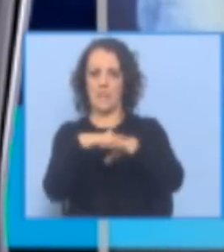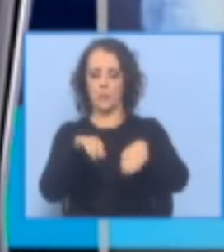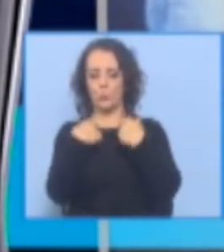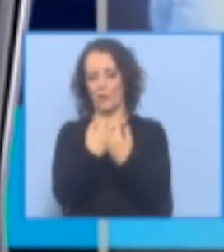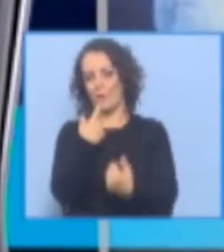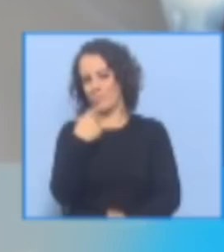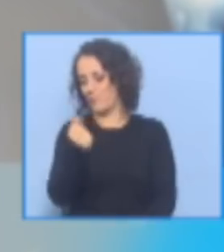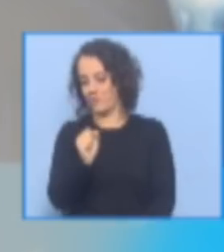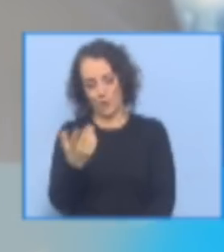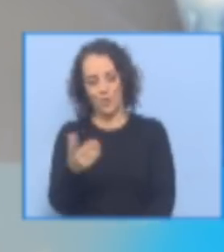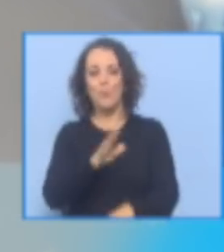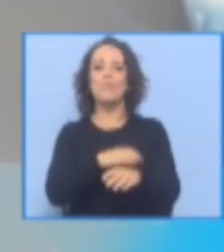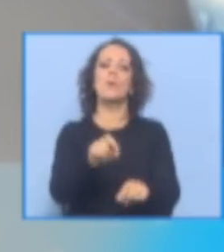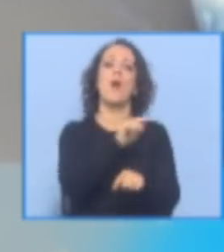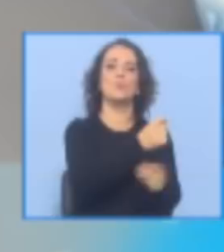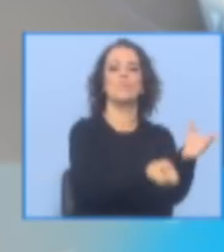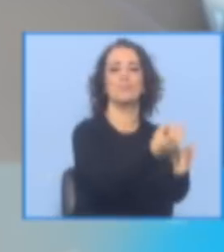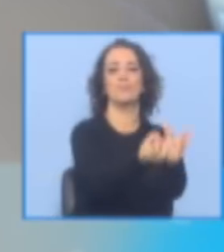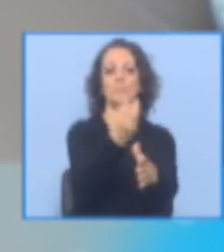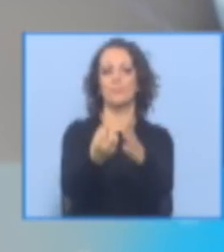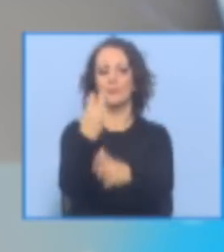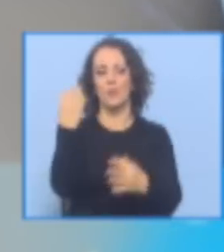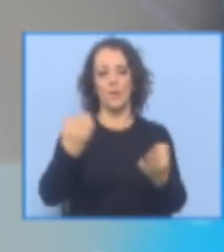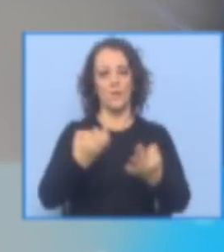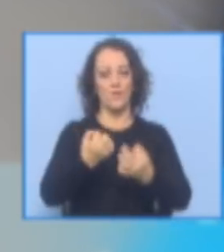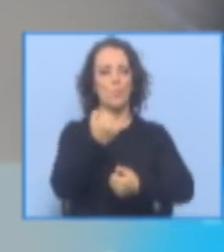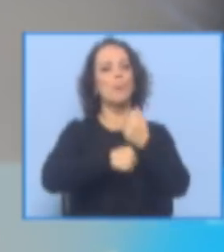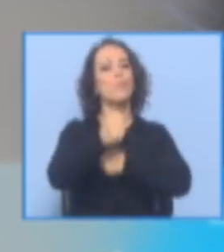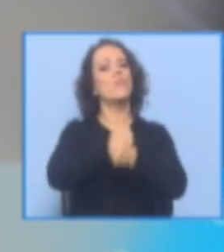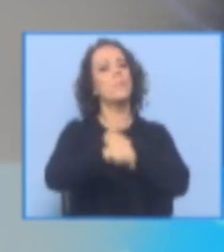partir desses movimentos que são, de facto, muito